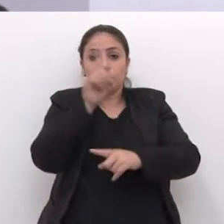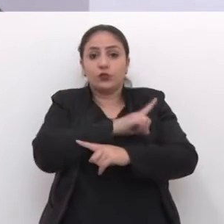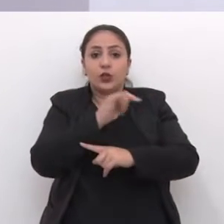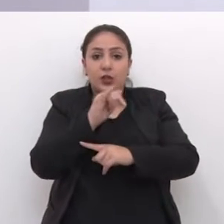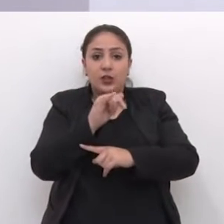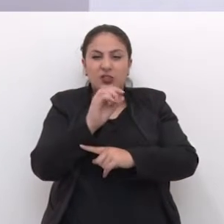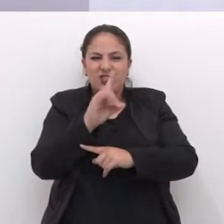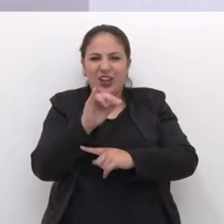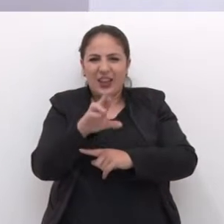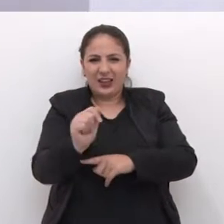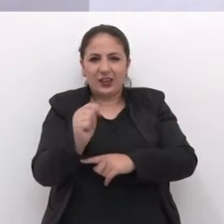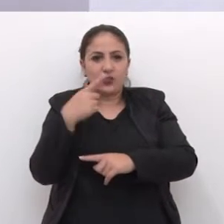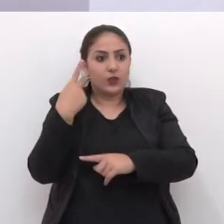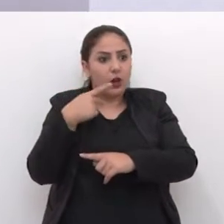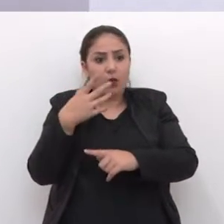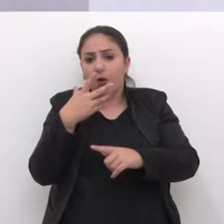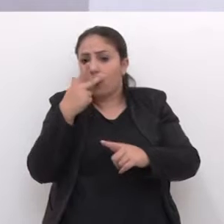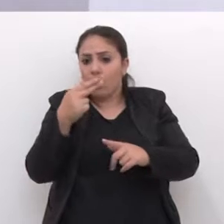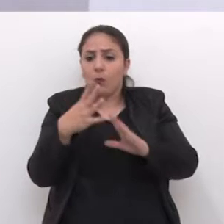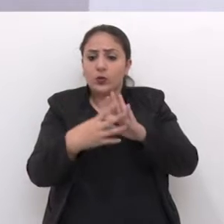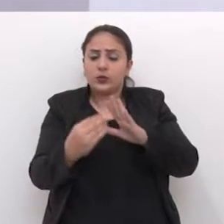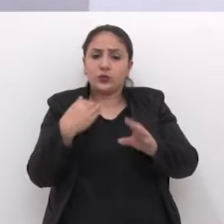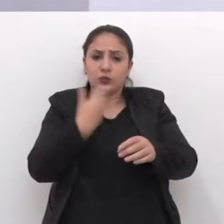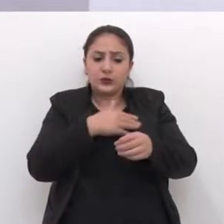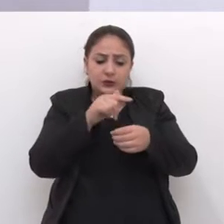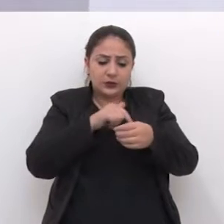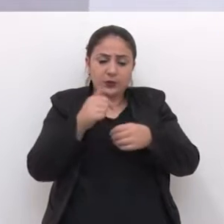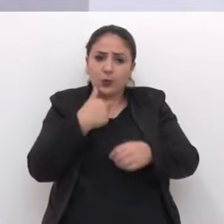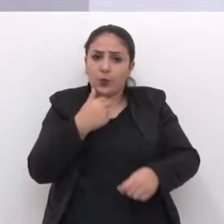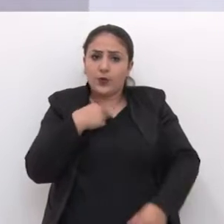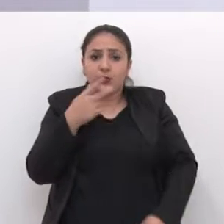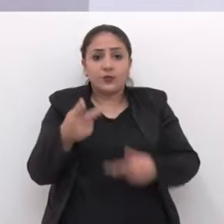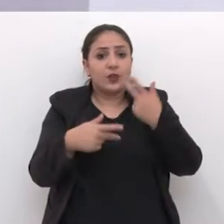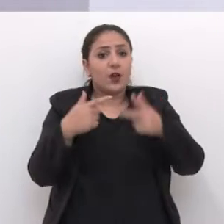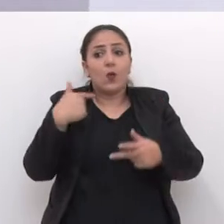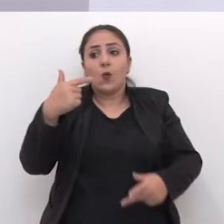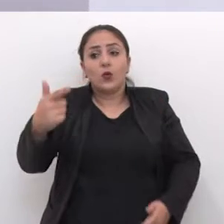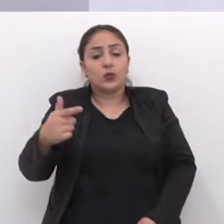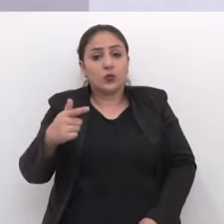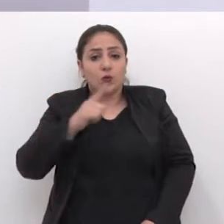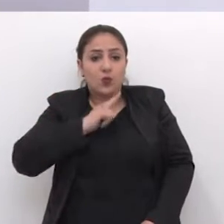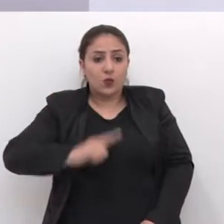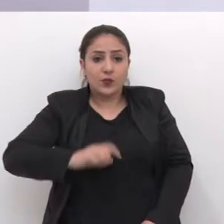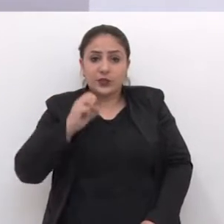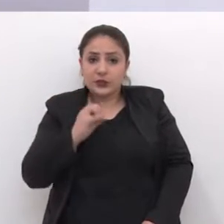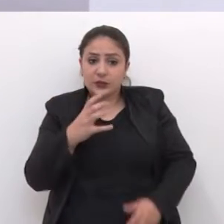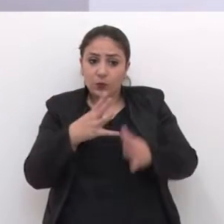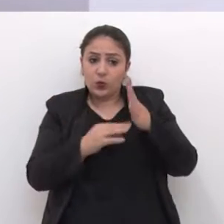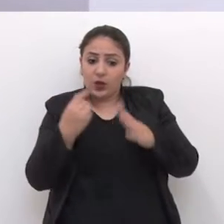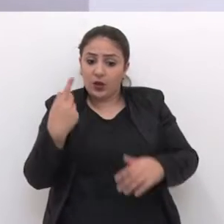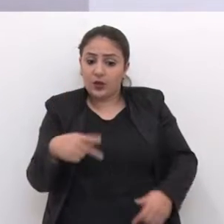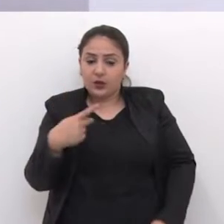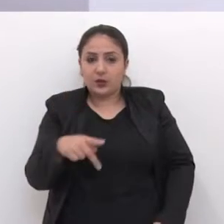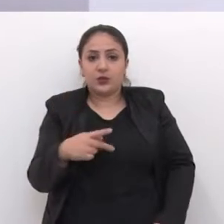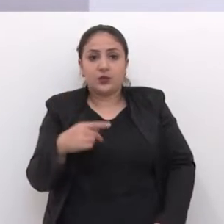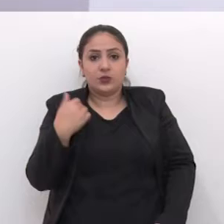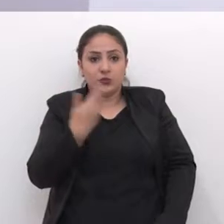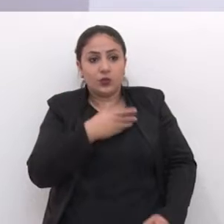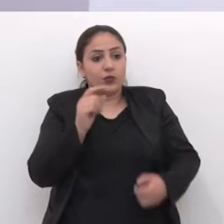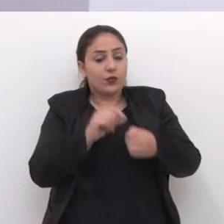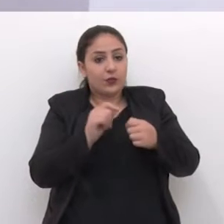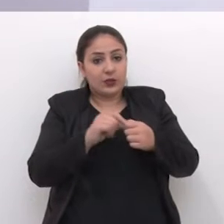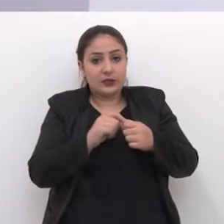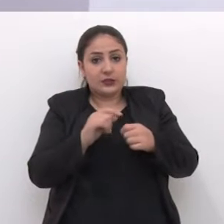exemplo das diárias dos vereadores, nós temos que dar exemplo na nossa cidade. Nós não podemos falar dos outros governos se nós não damos exemplo aqui. Nós